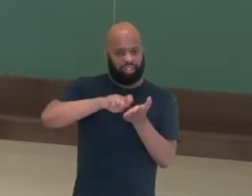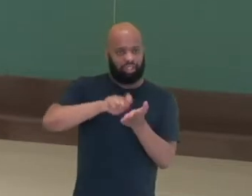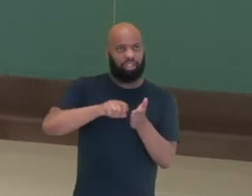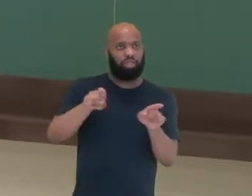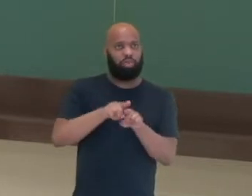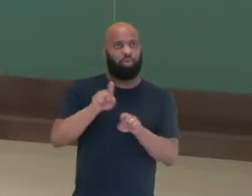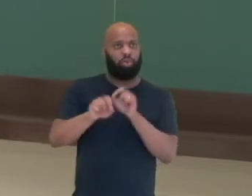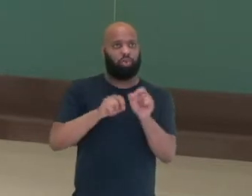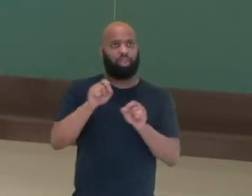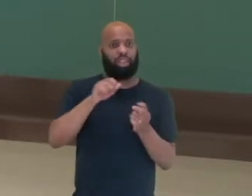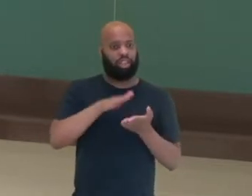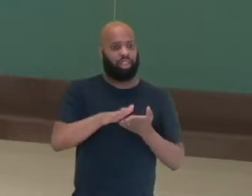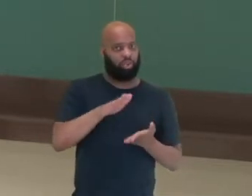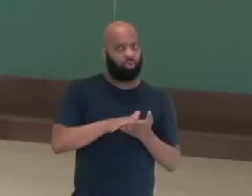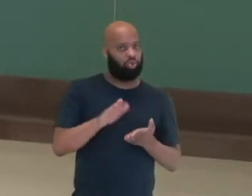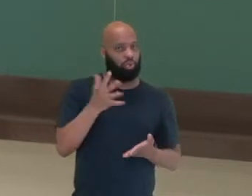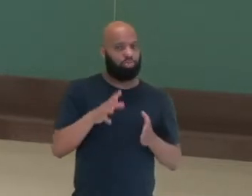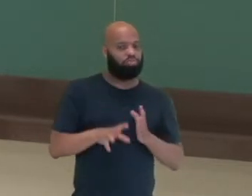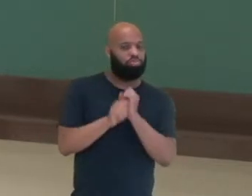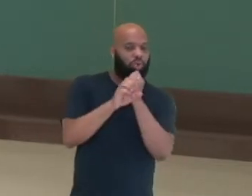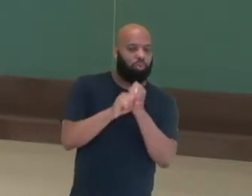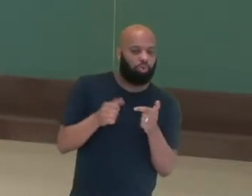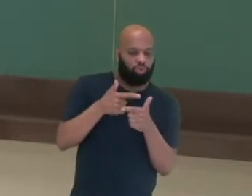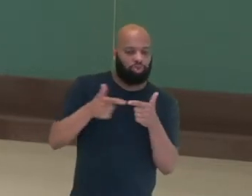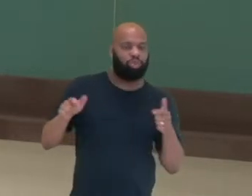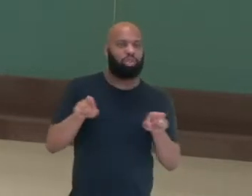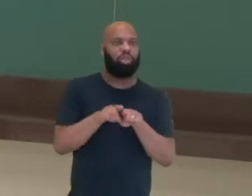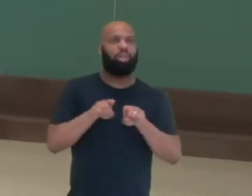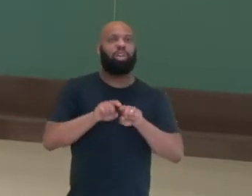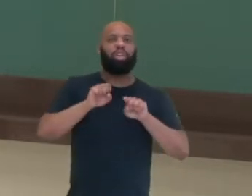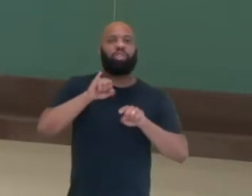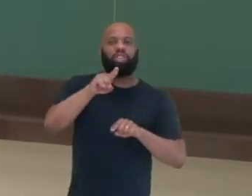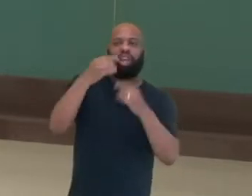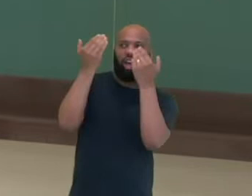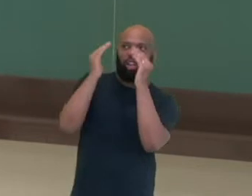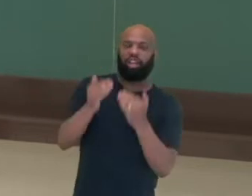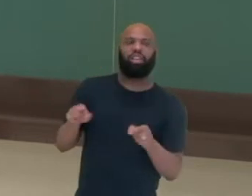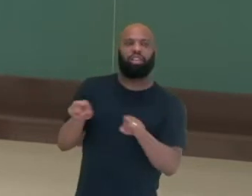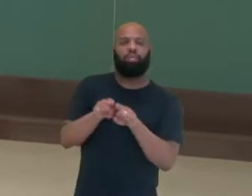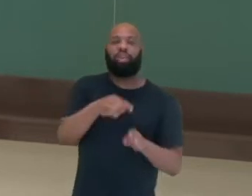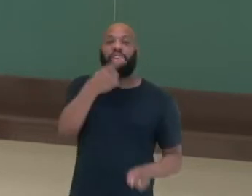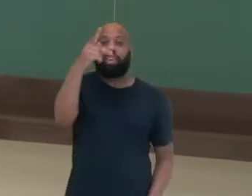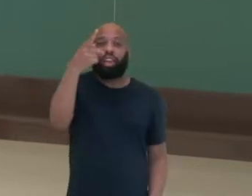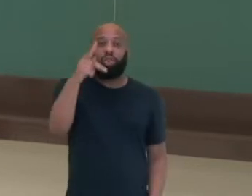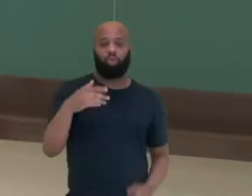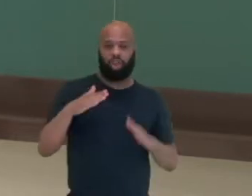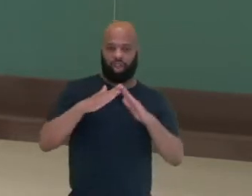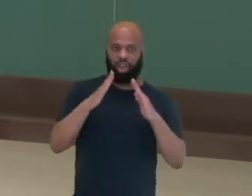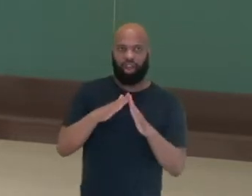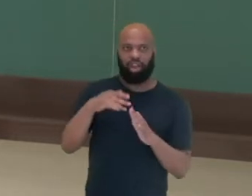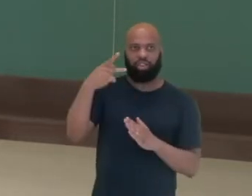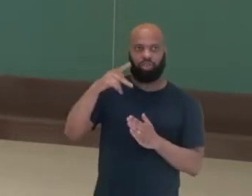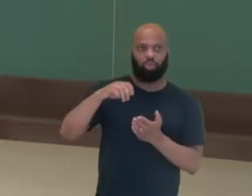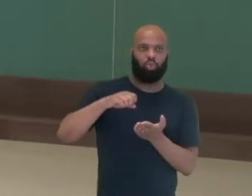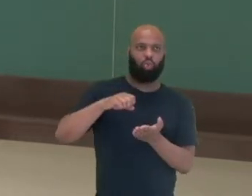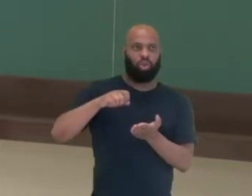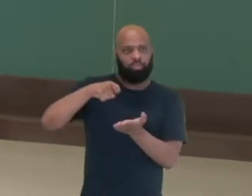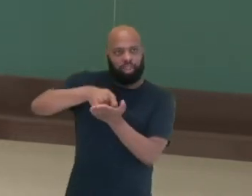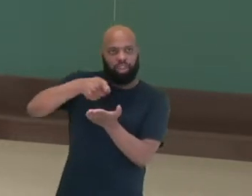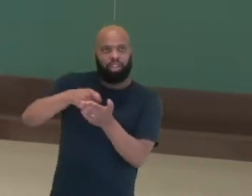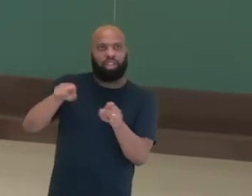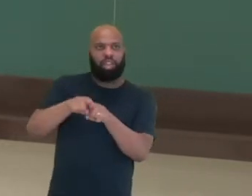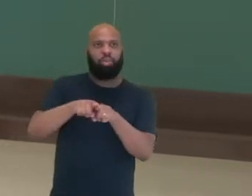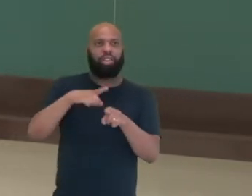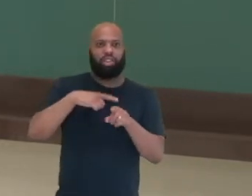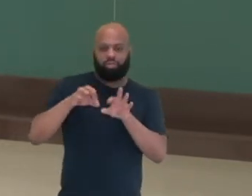escrito consumo médio, olha lá, né? Então, se você analisar também na sua conta, você vai ver que vai ter essa